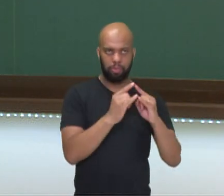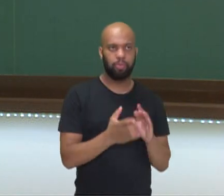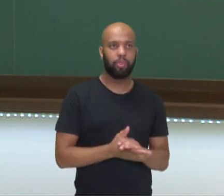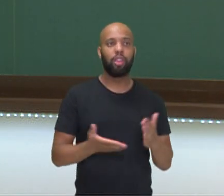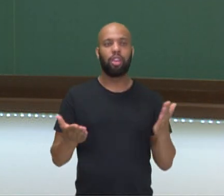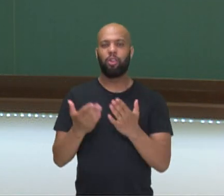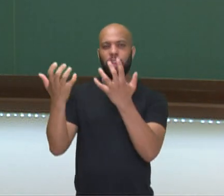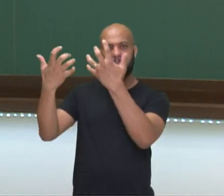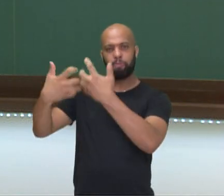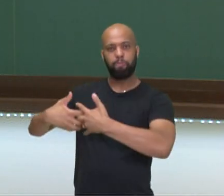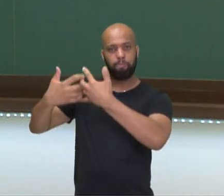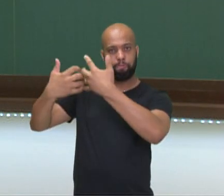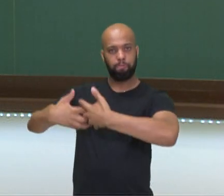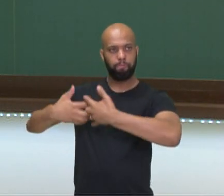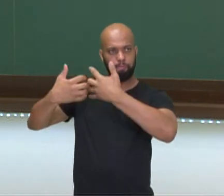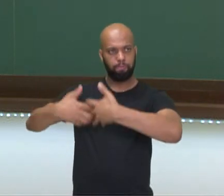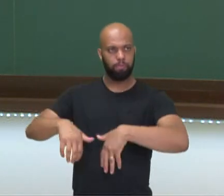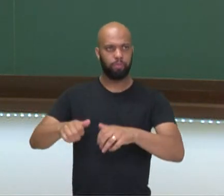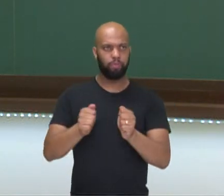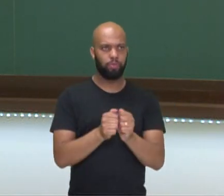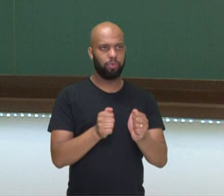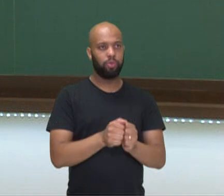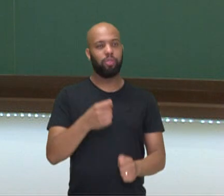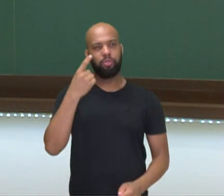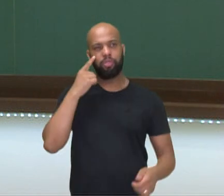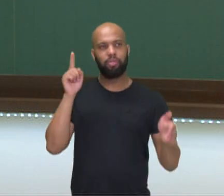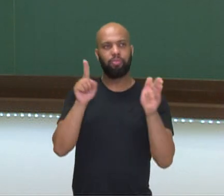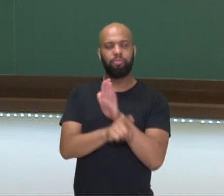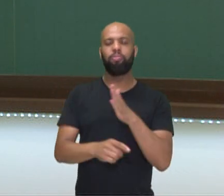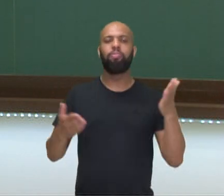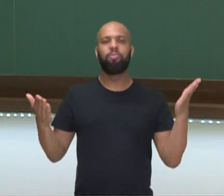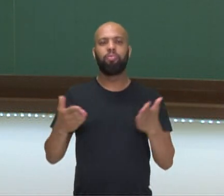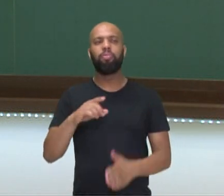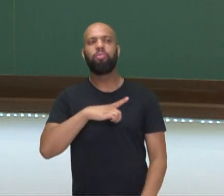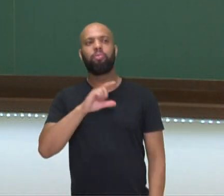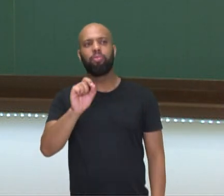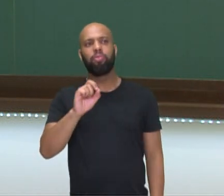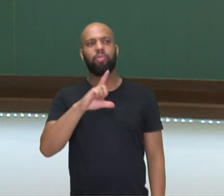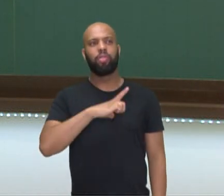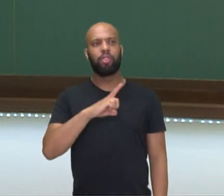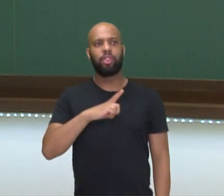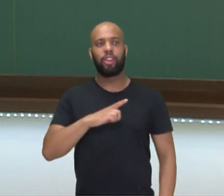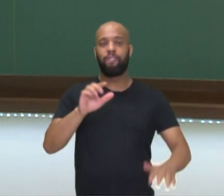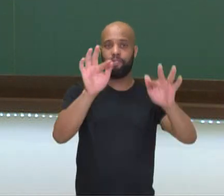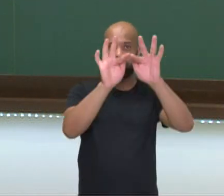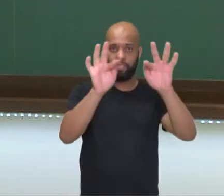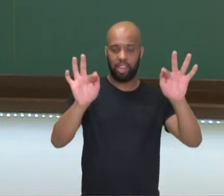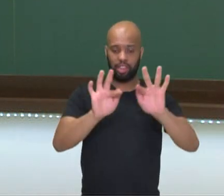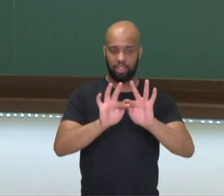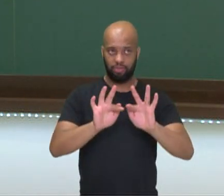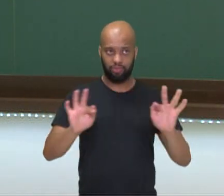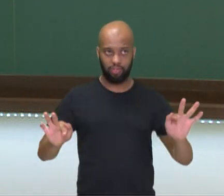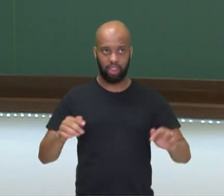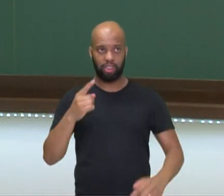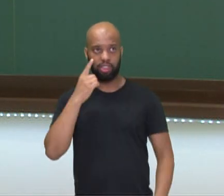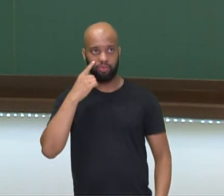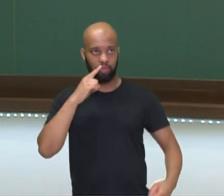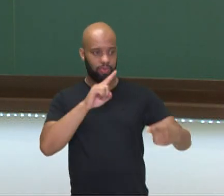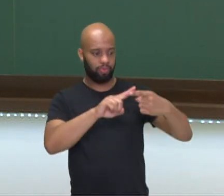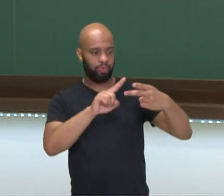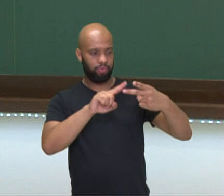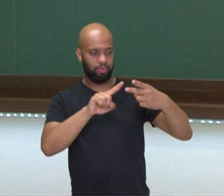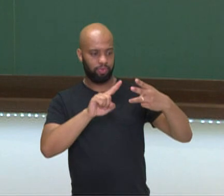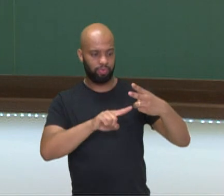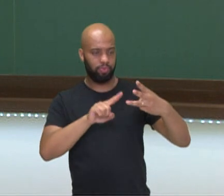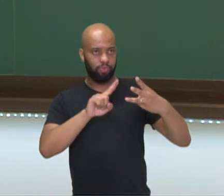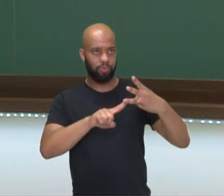Ready for our quiz? Então vamos lá. No nosso quiz, nós temos aqui duas frases que vocês vão marcar a